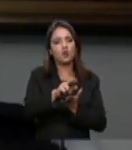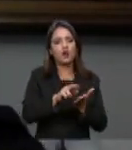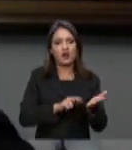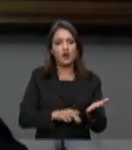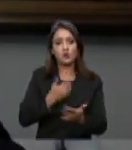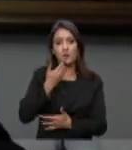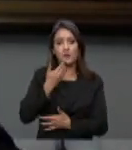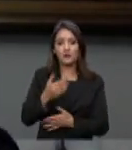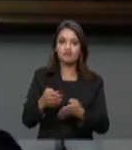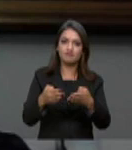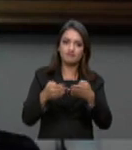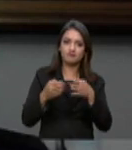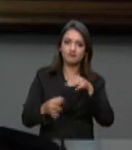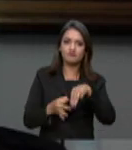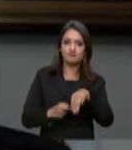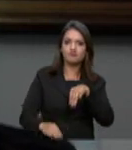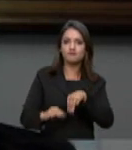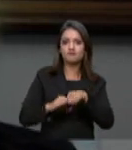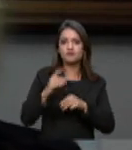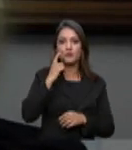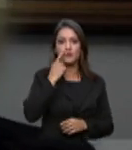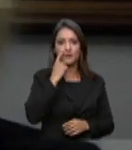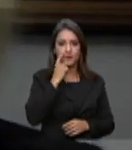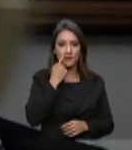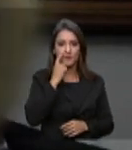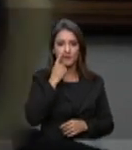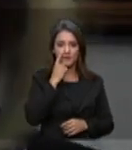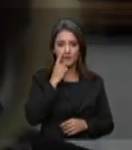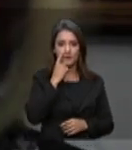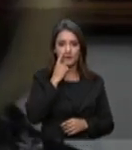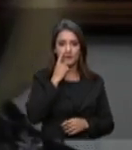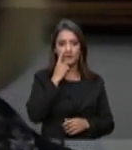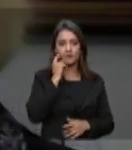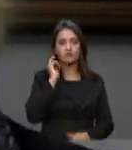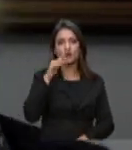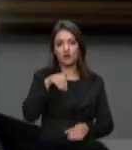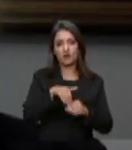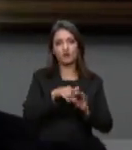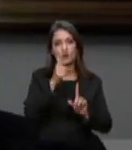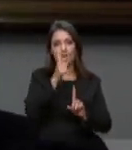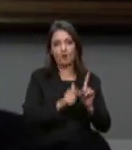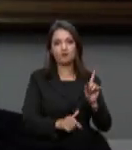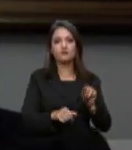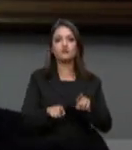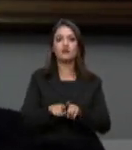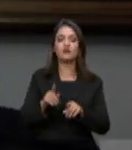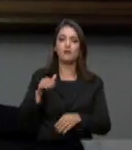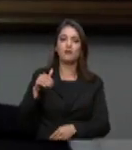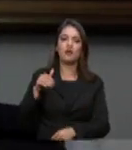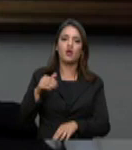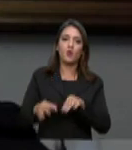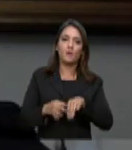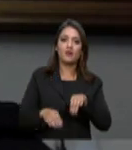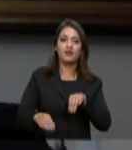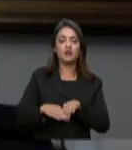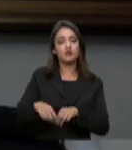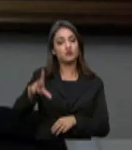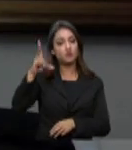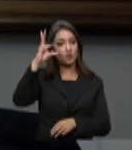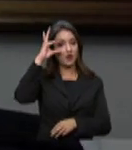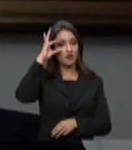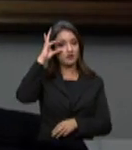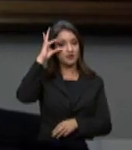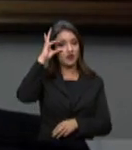pedindo vênia ao Ministro Cássio e votou pela absolvição e ao Ministro André que